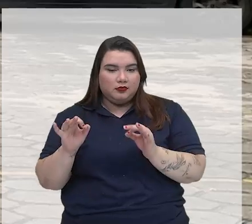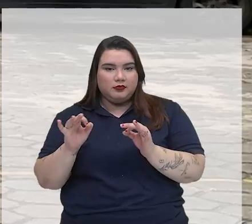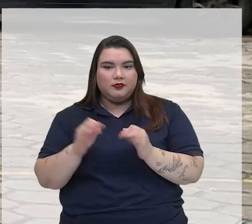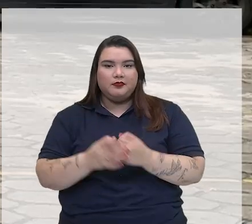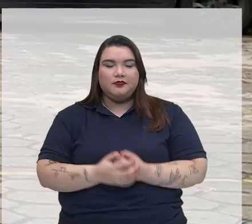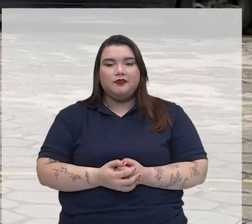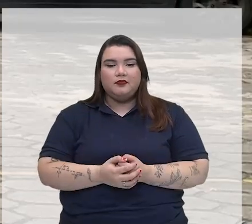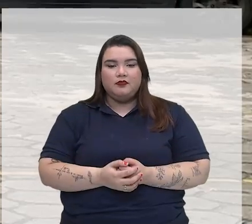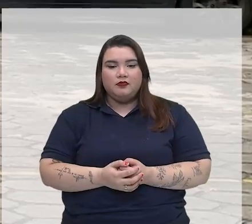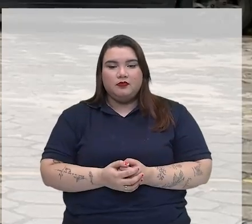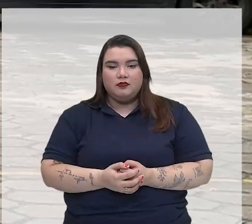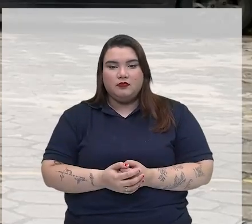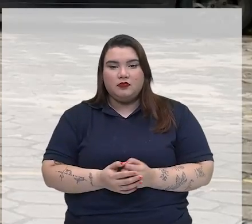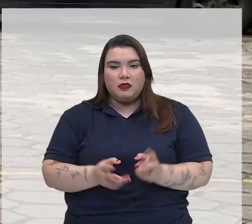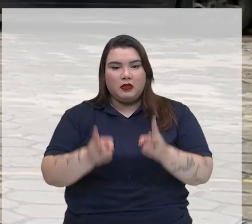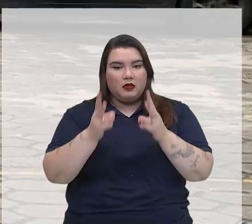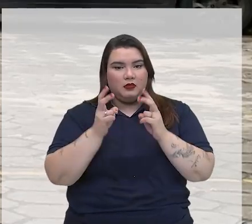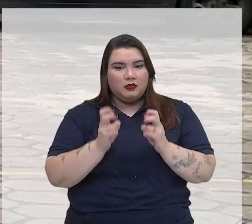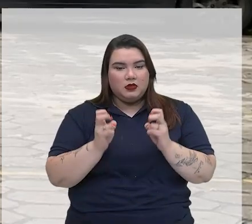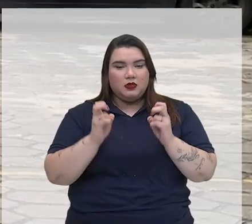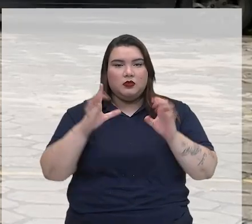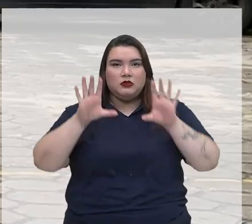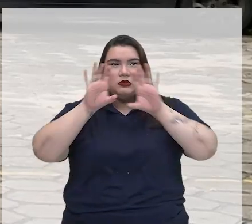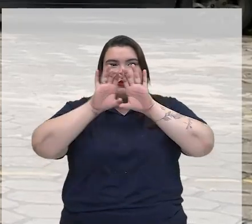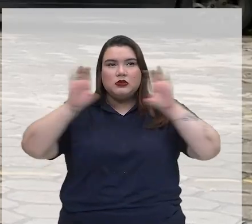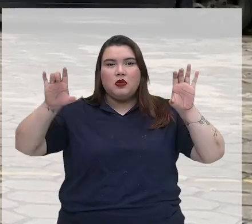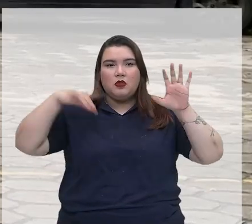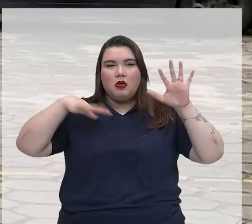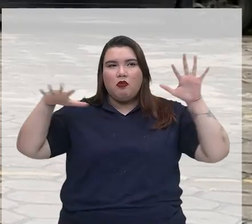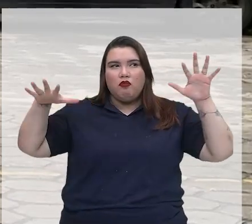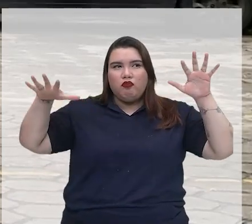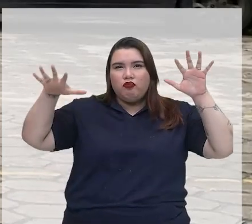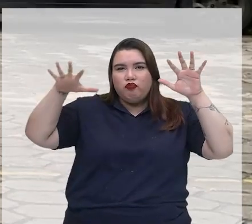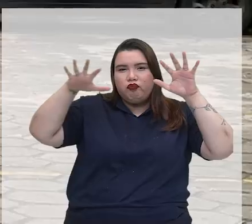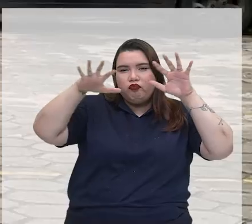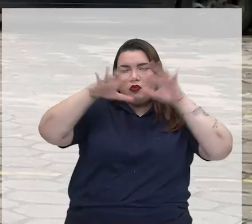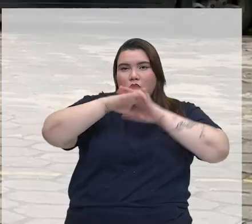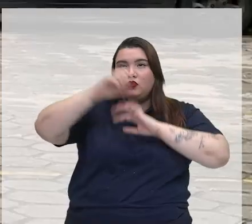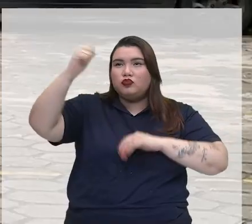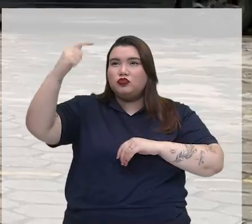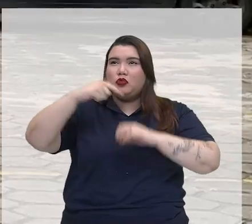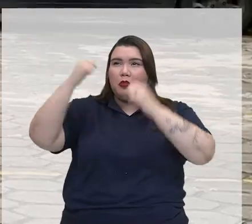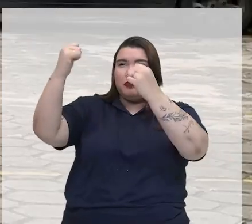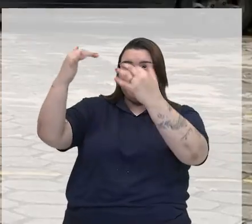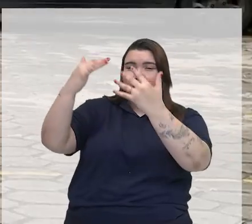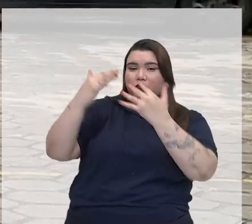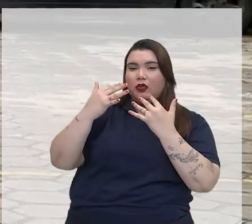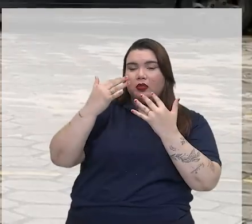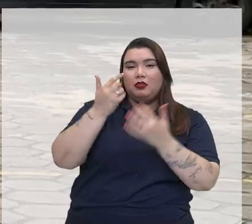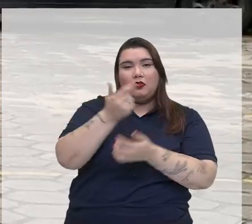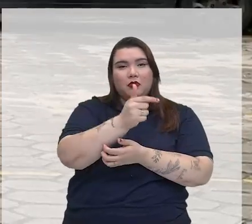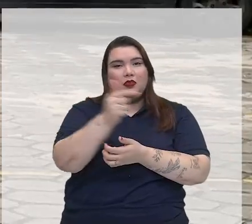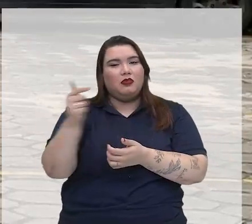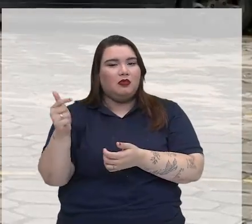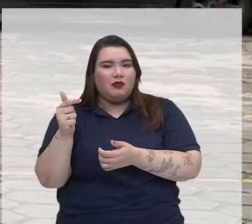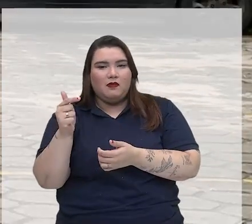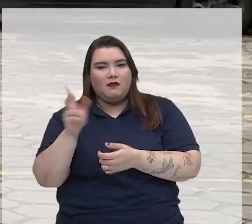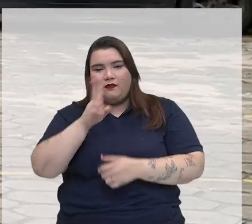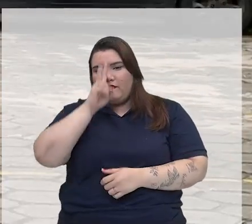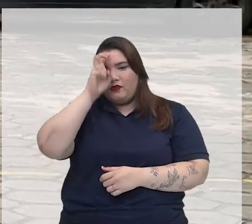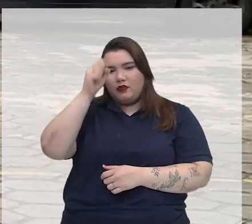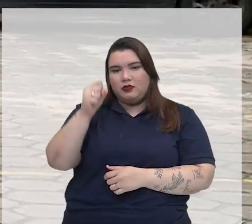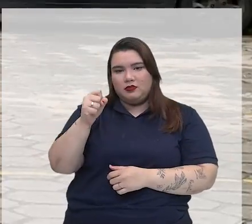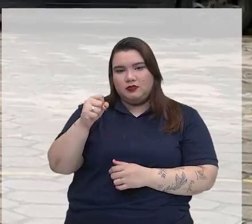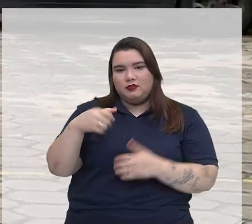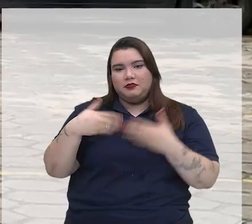céu. Neste horário, o céu estava nublado e os raios solares não atingiam a superfície de uma forma